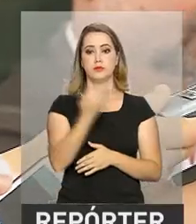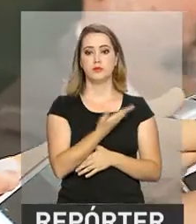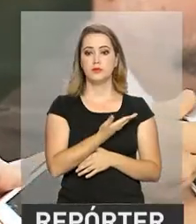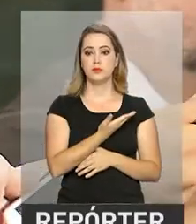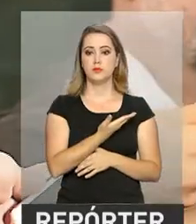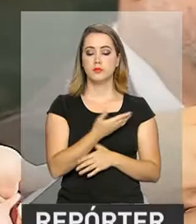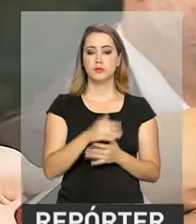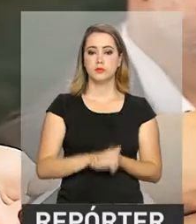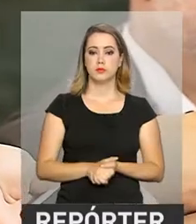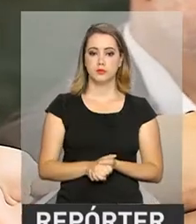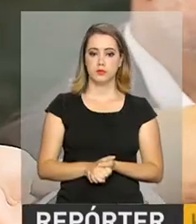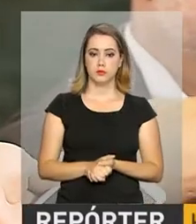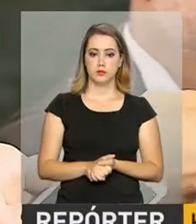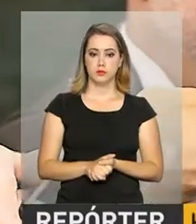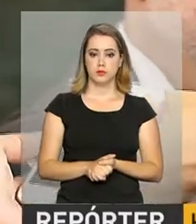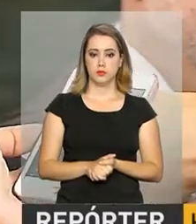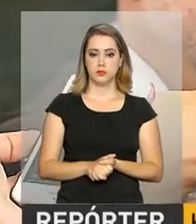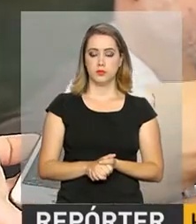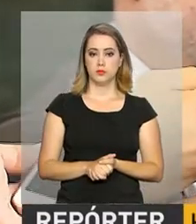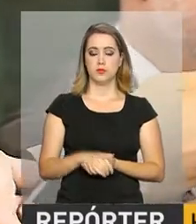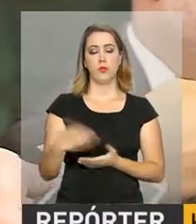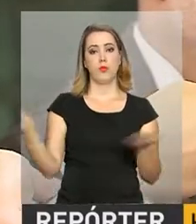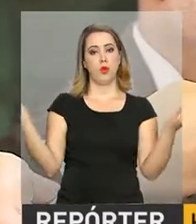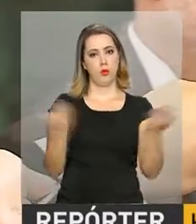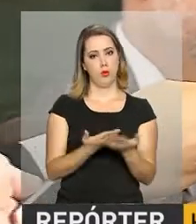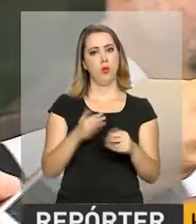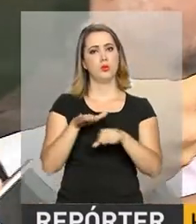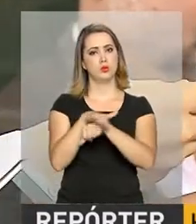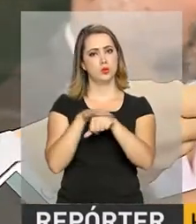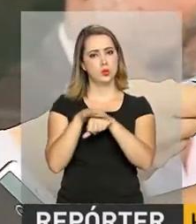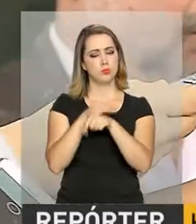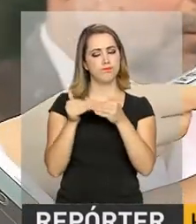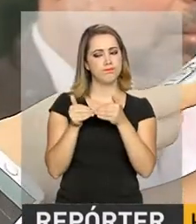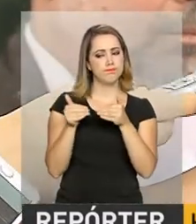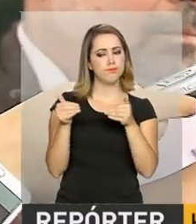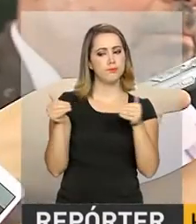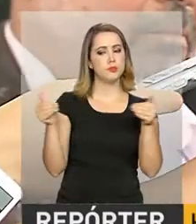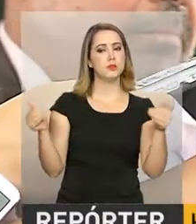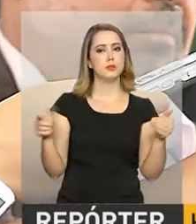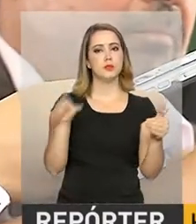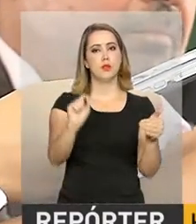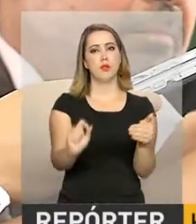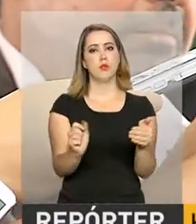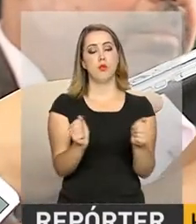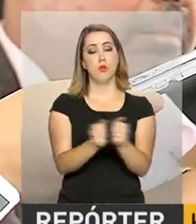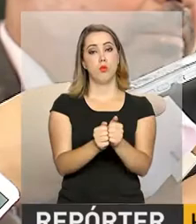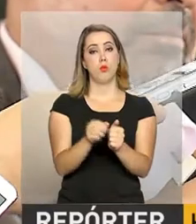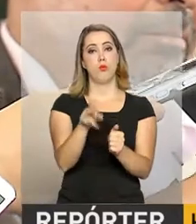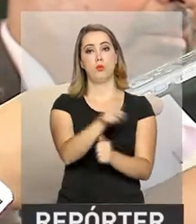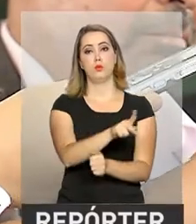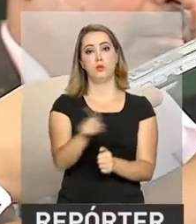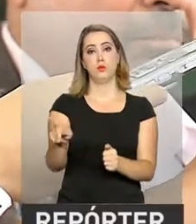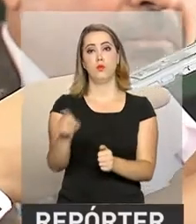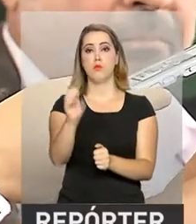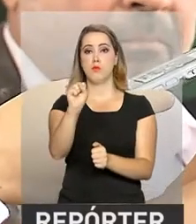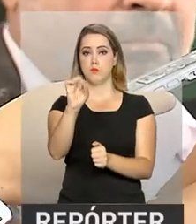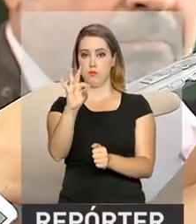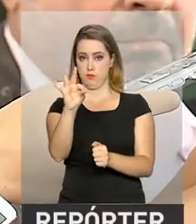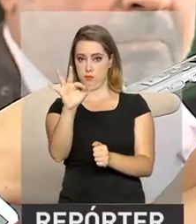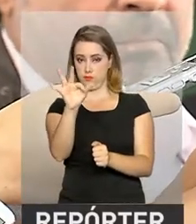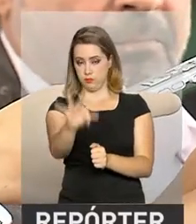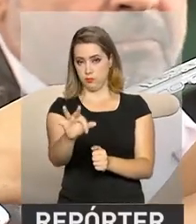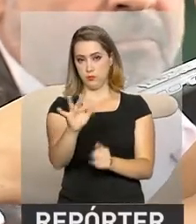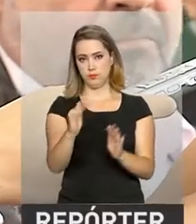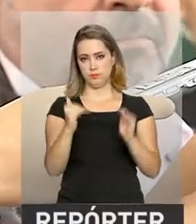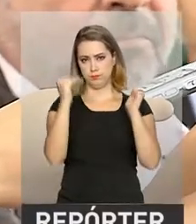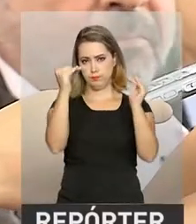que nós já fizemos hoje foi uma conversa abrangente com a presidente do supremo ministra